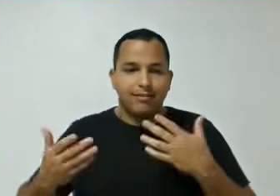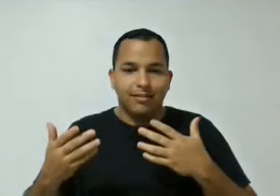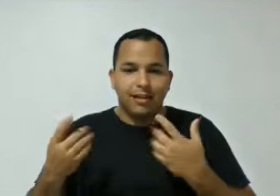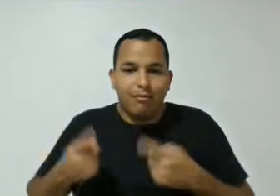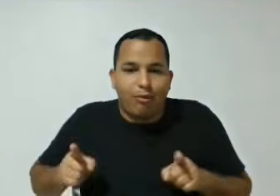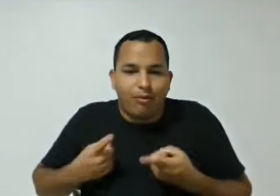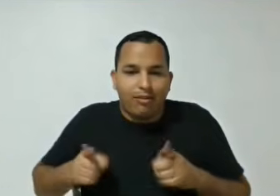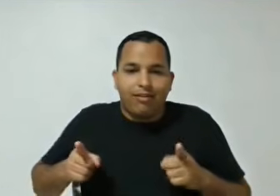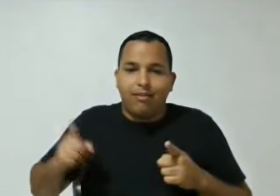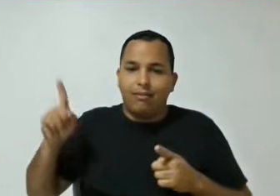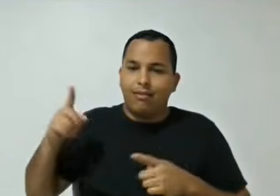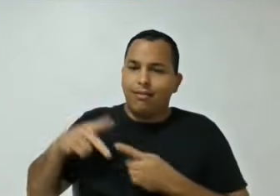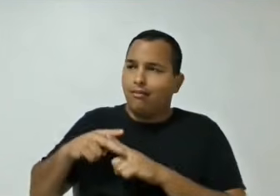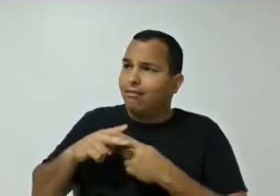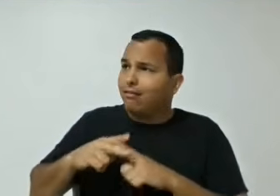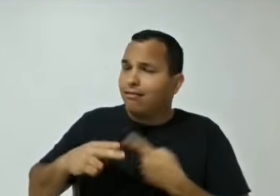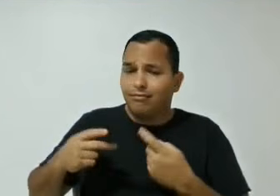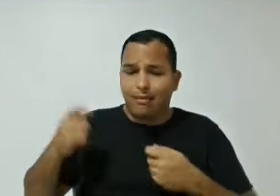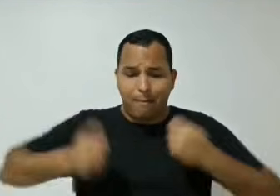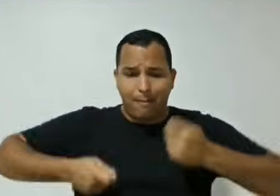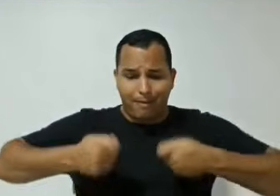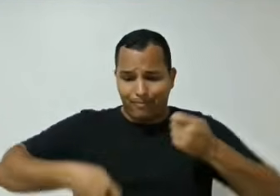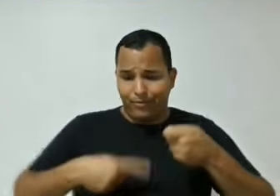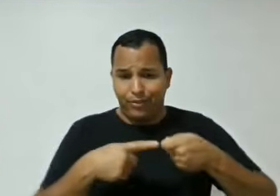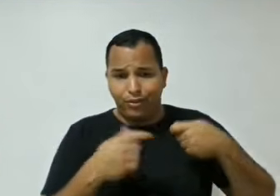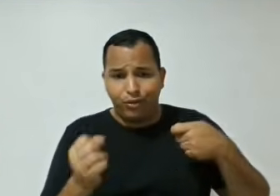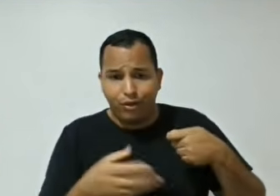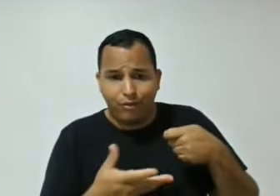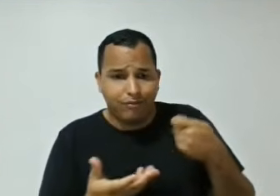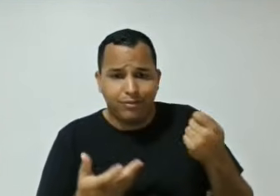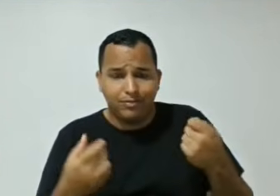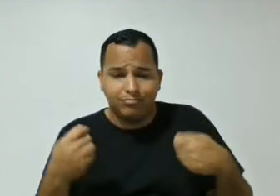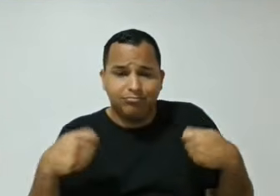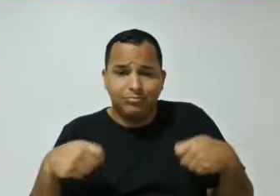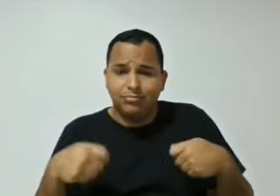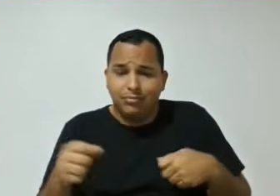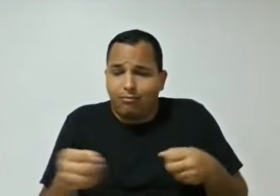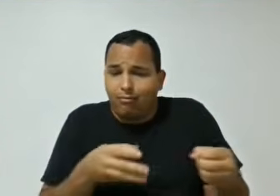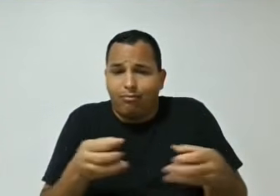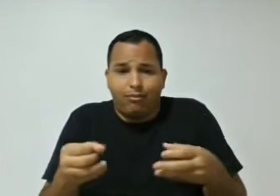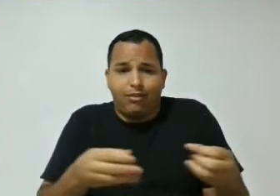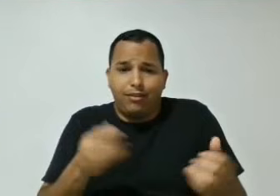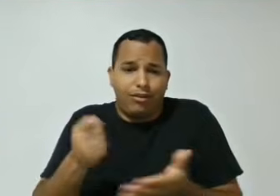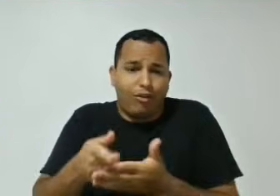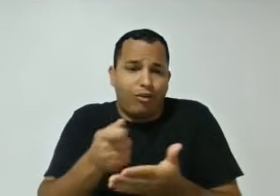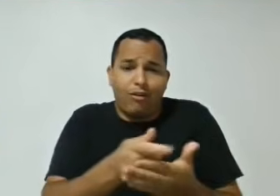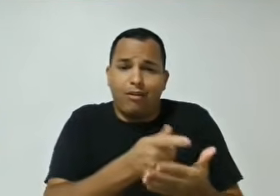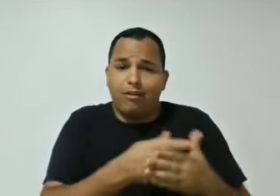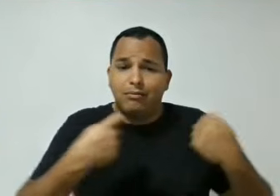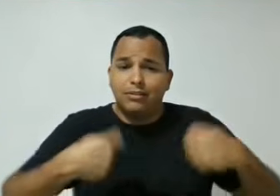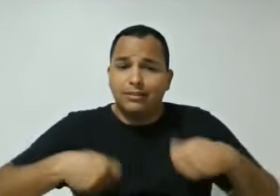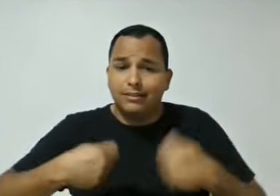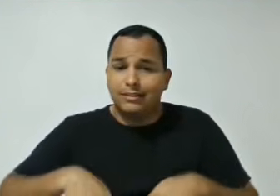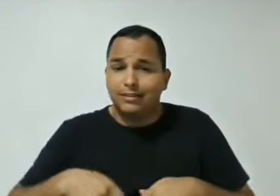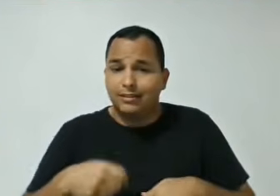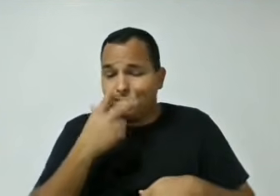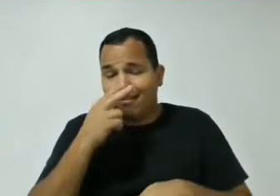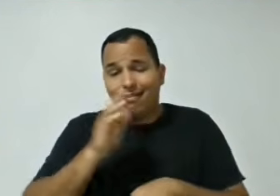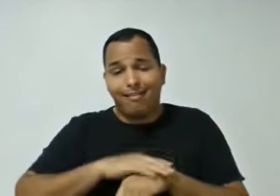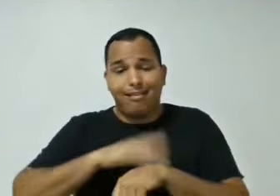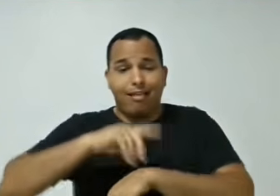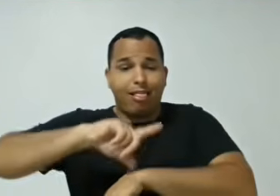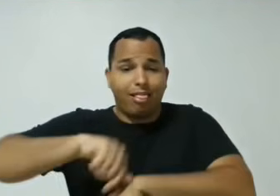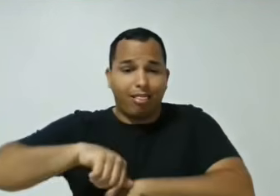percussão. Precisa de uma baqueta, precisa de uma pele, nem sempre as coisas chegam no tempo necessário, porque